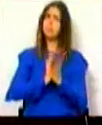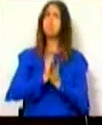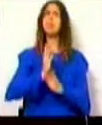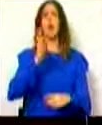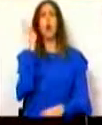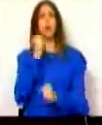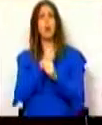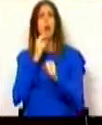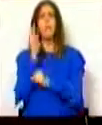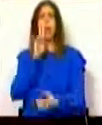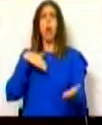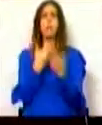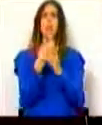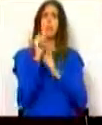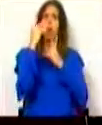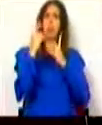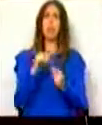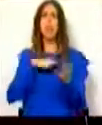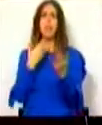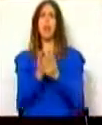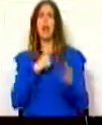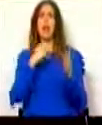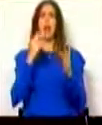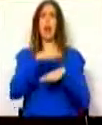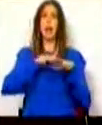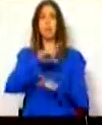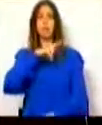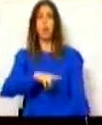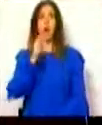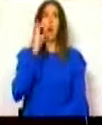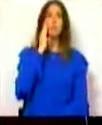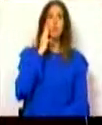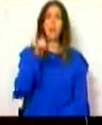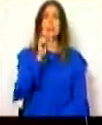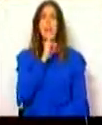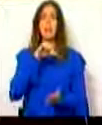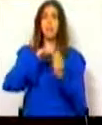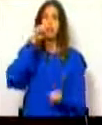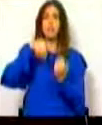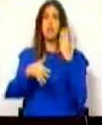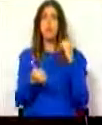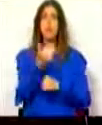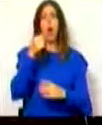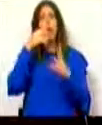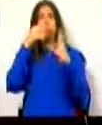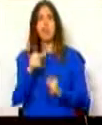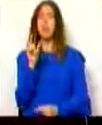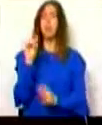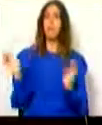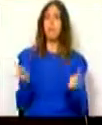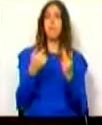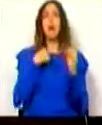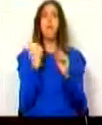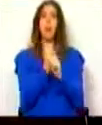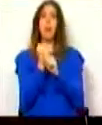de valorização e qualificação da rede portuguesa de museus, tornando mais eficaz a descentralização de recursos e a promoção das